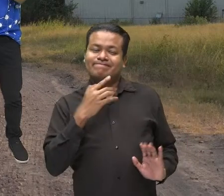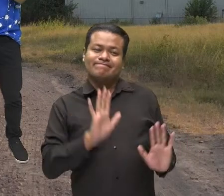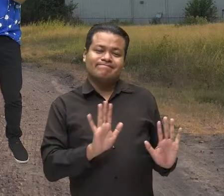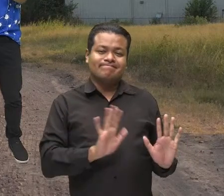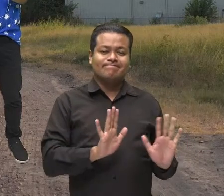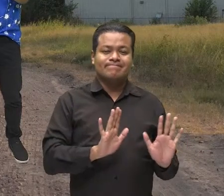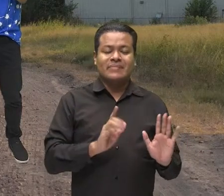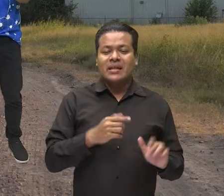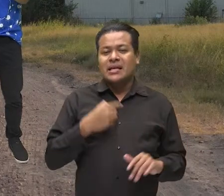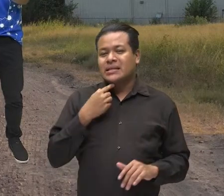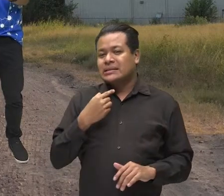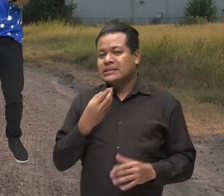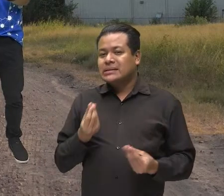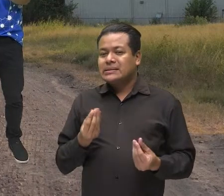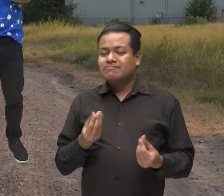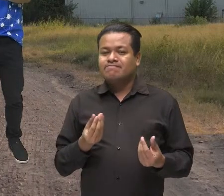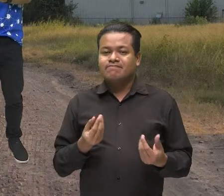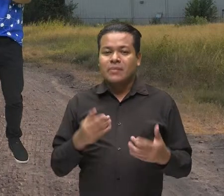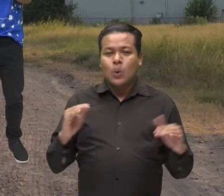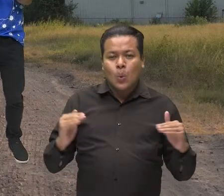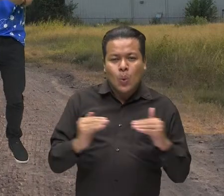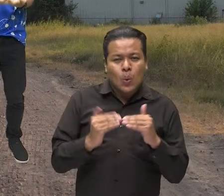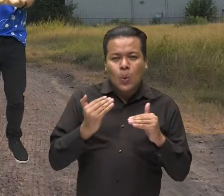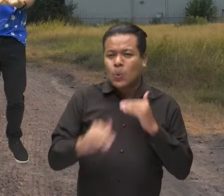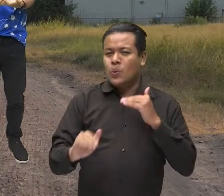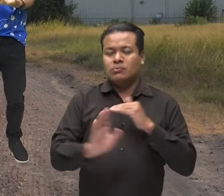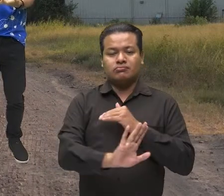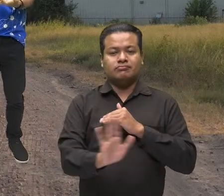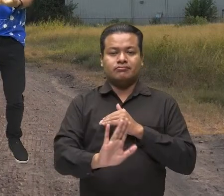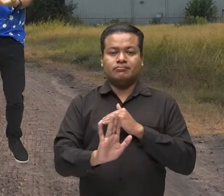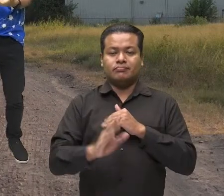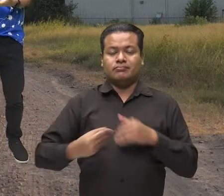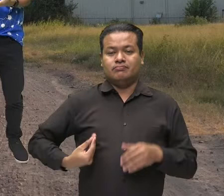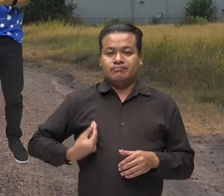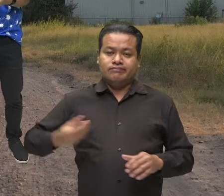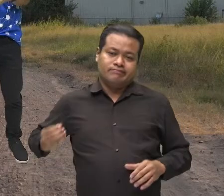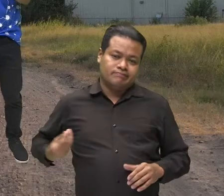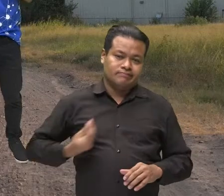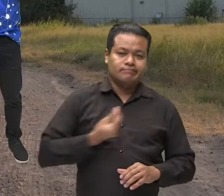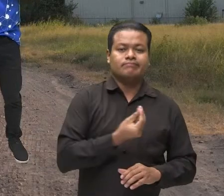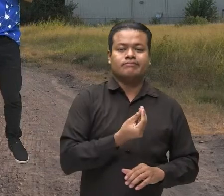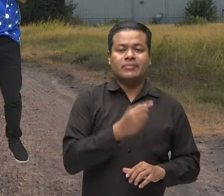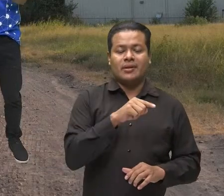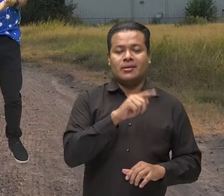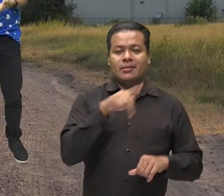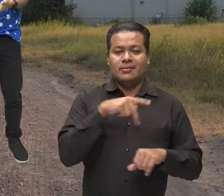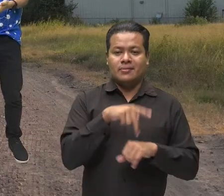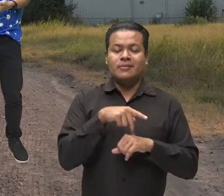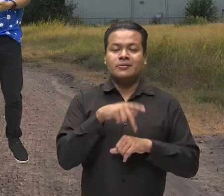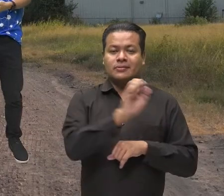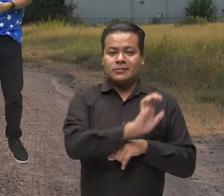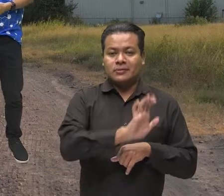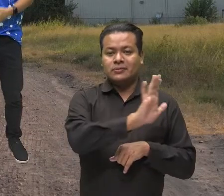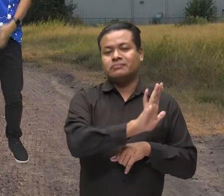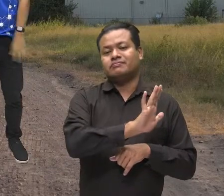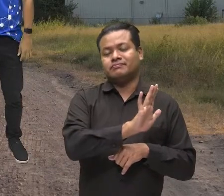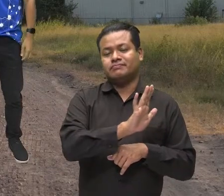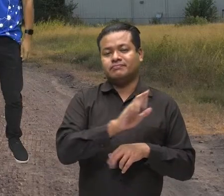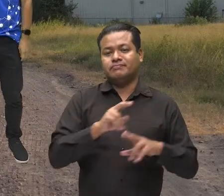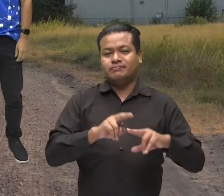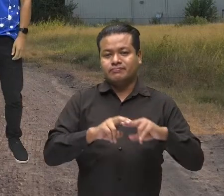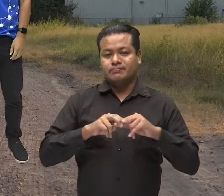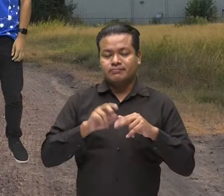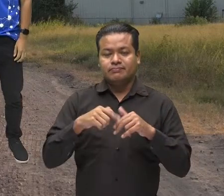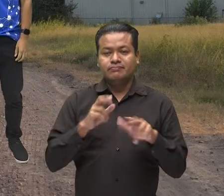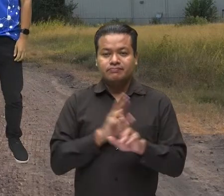não tem concordado muito com essa presença da Turquia dentro do grupo, né, de países europeus, por conta exatamente dessas